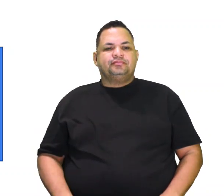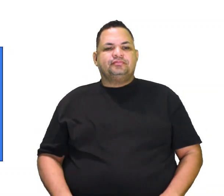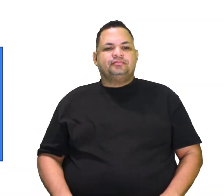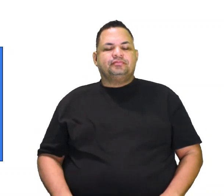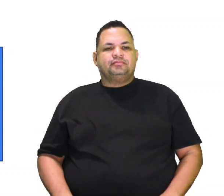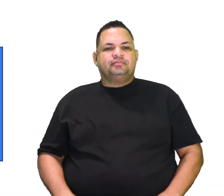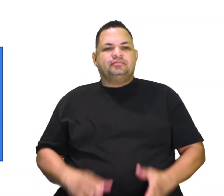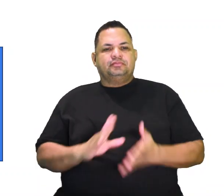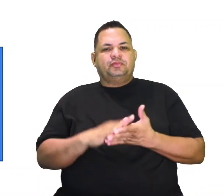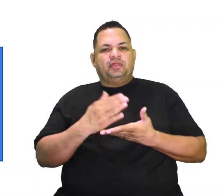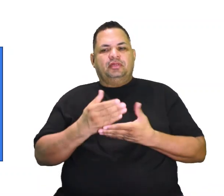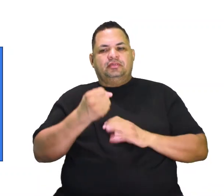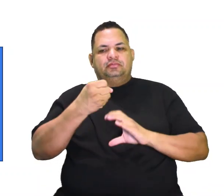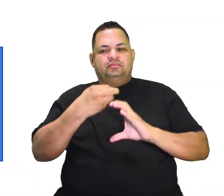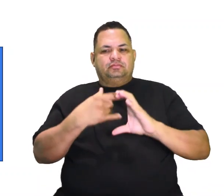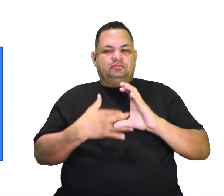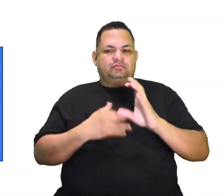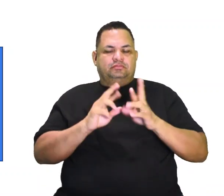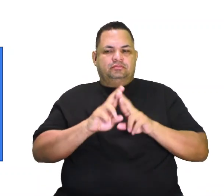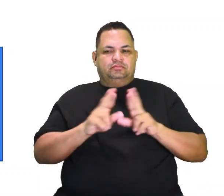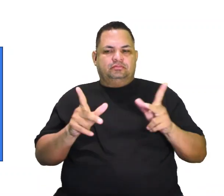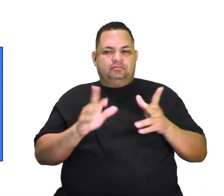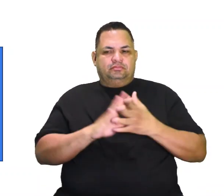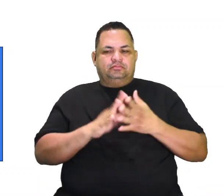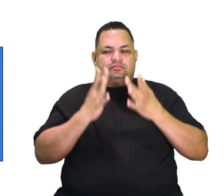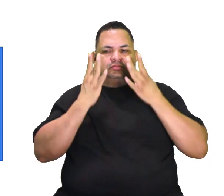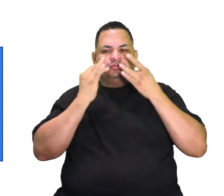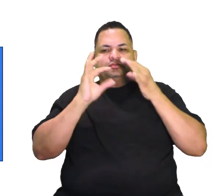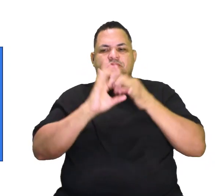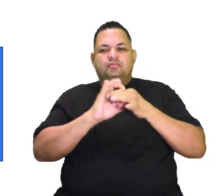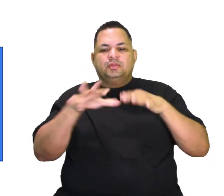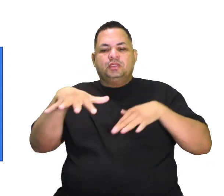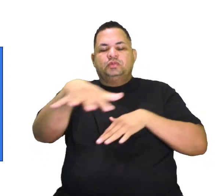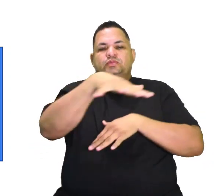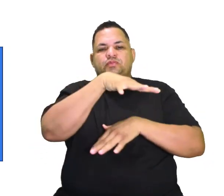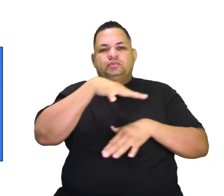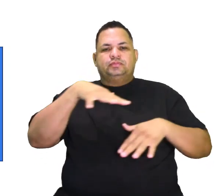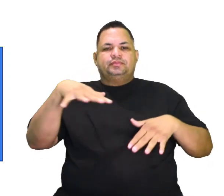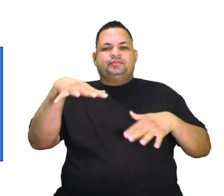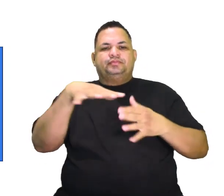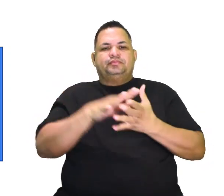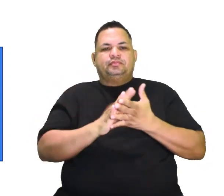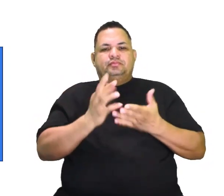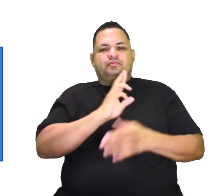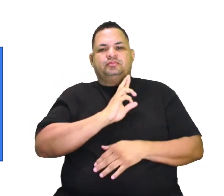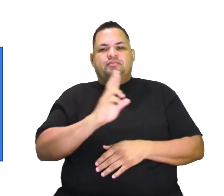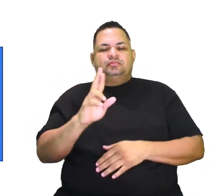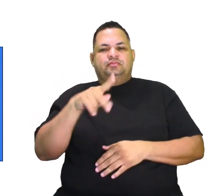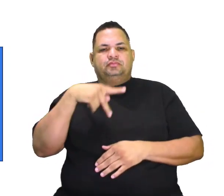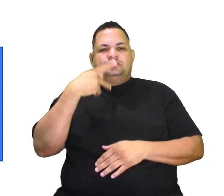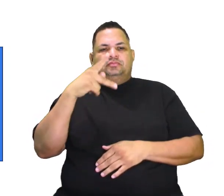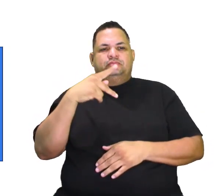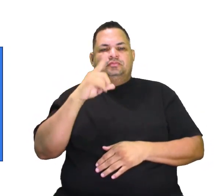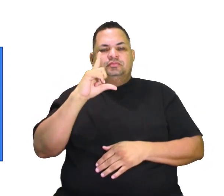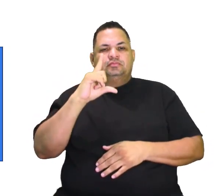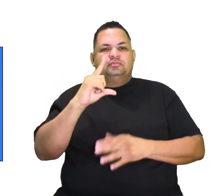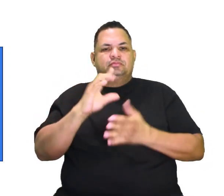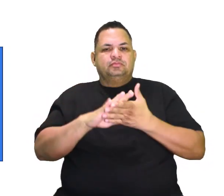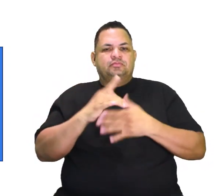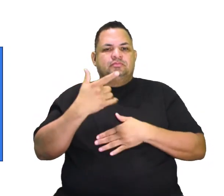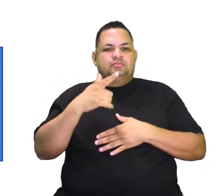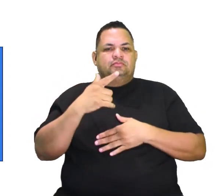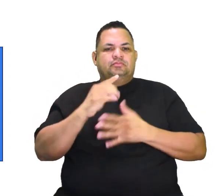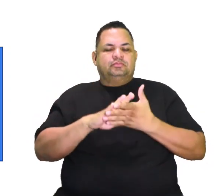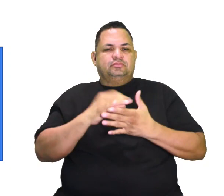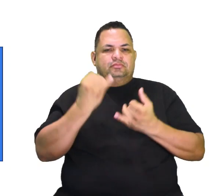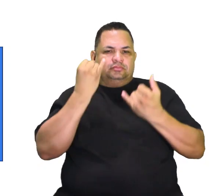um estilo diferente, que é o teatro a céu aberto, que é o teatro sacro. Falamos um pouco, não trouxe muita